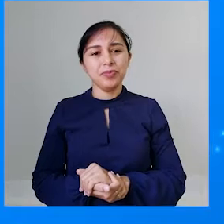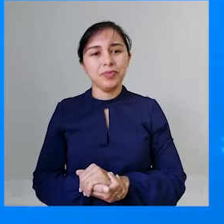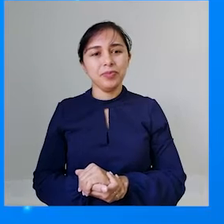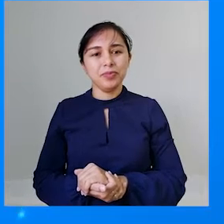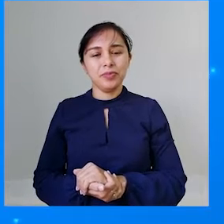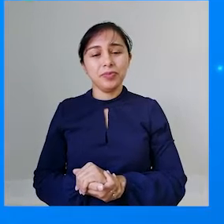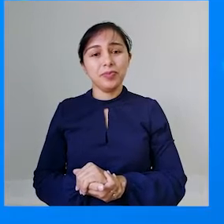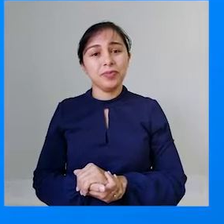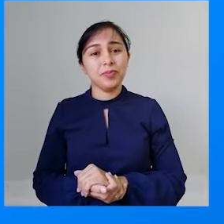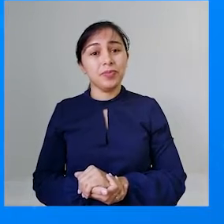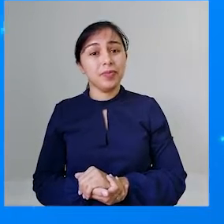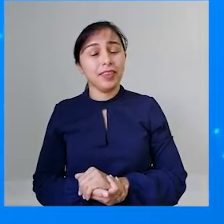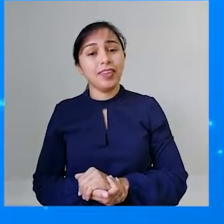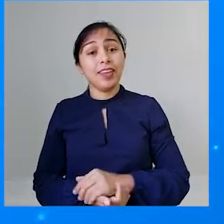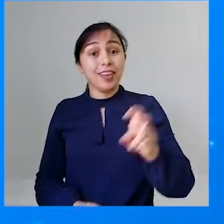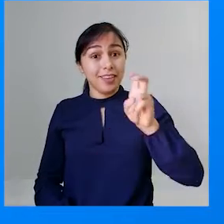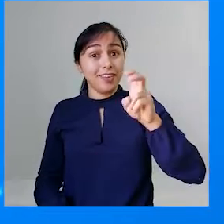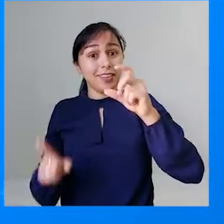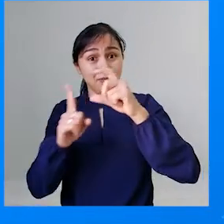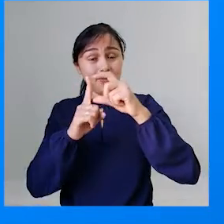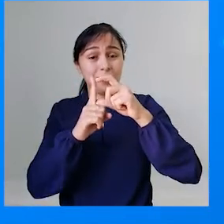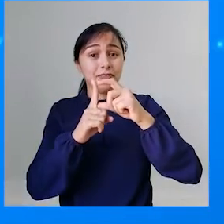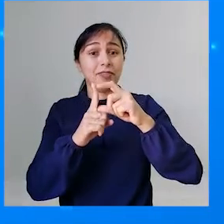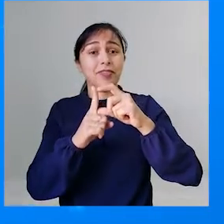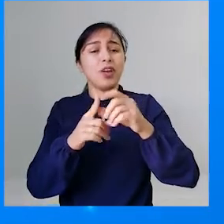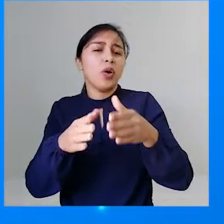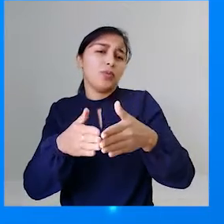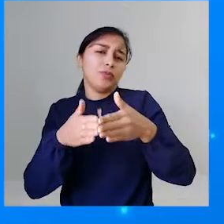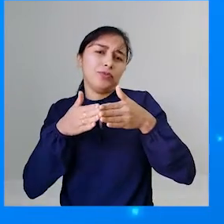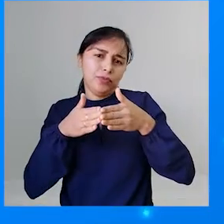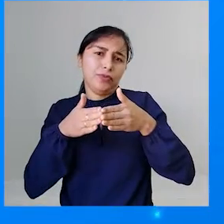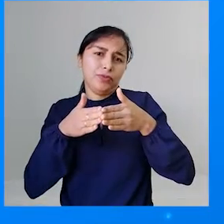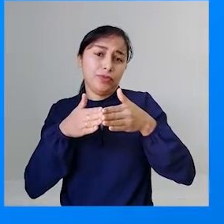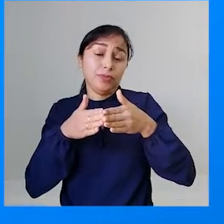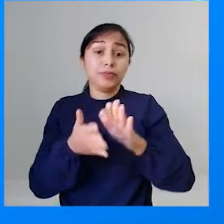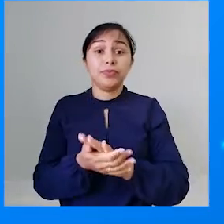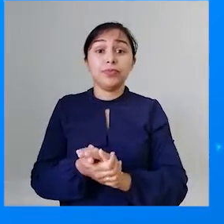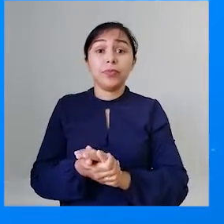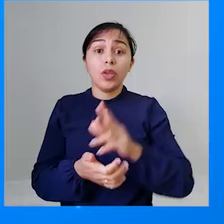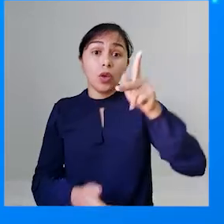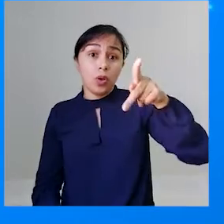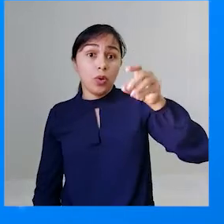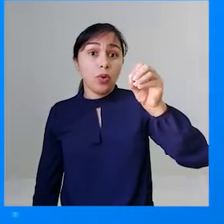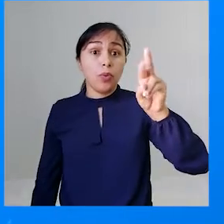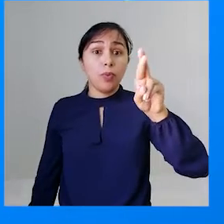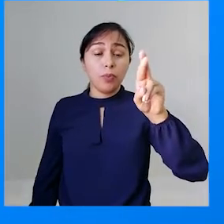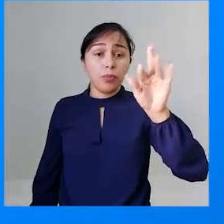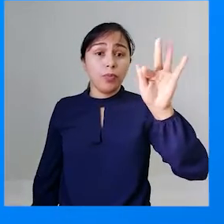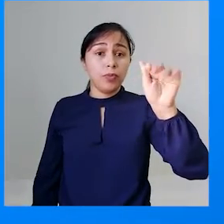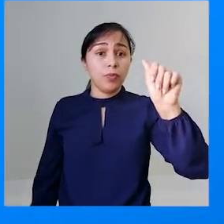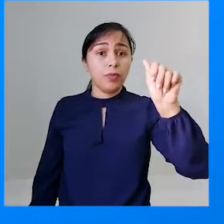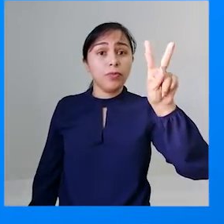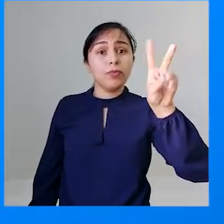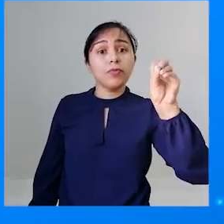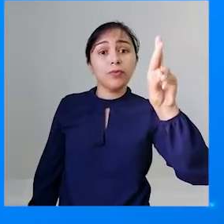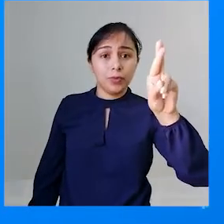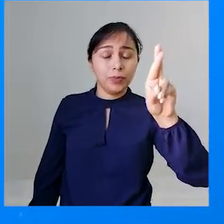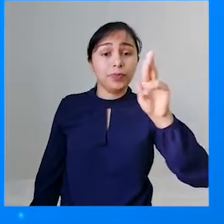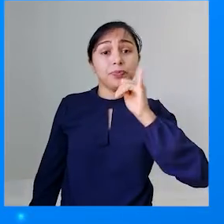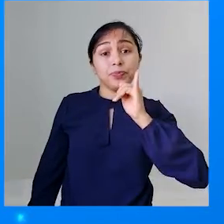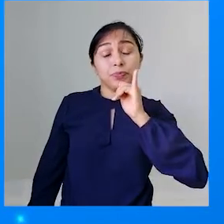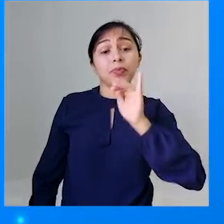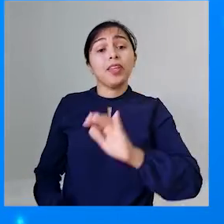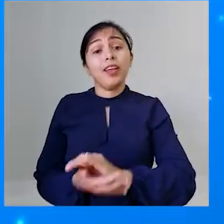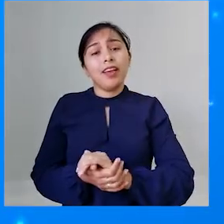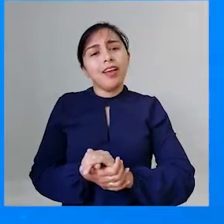próxima palavrinha mágica Apple favor nós pedimos por favor quando queremos que